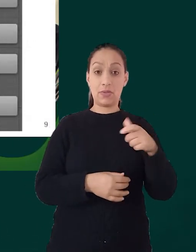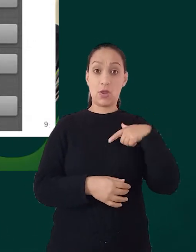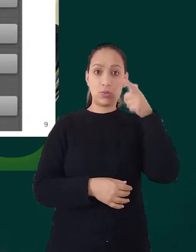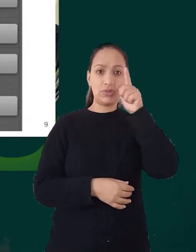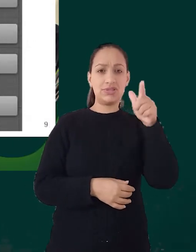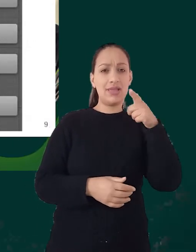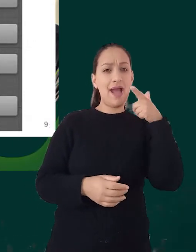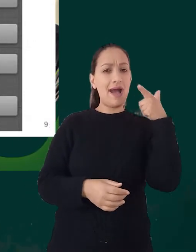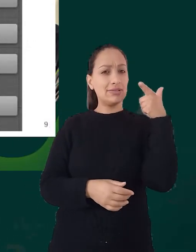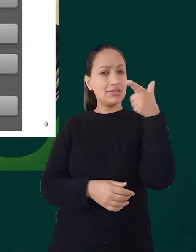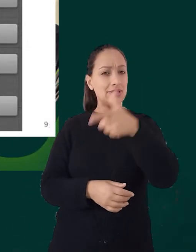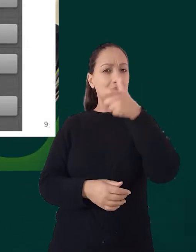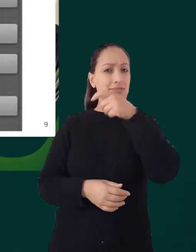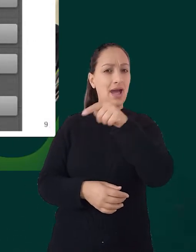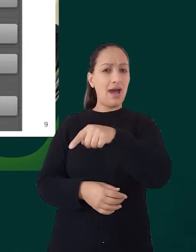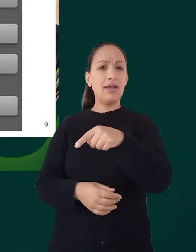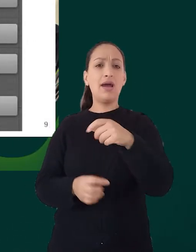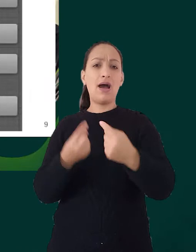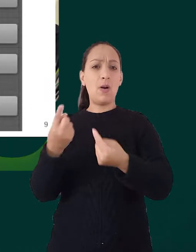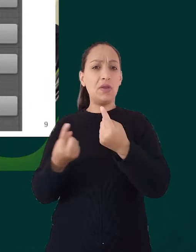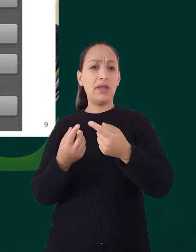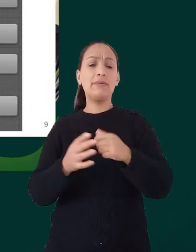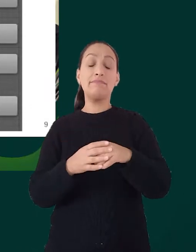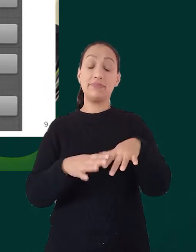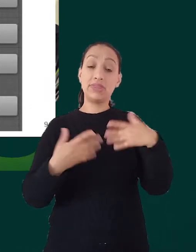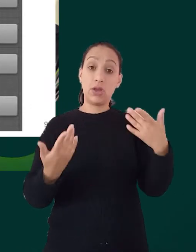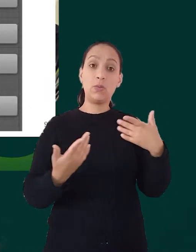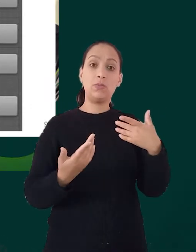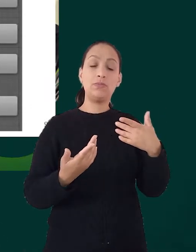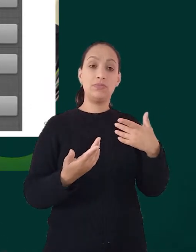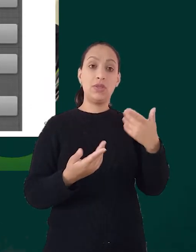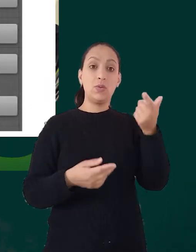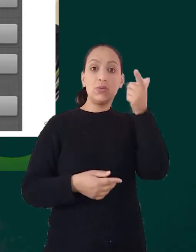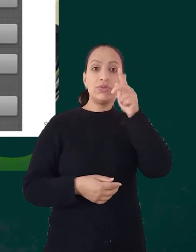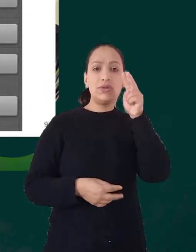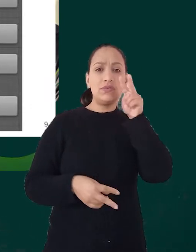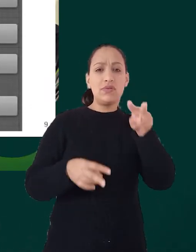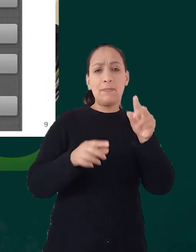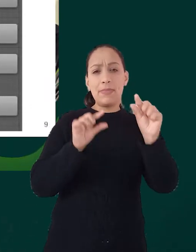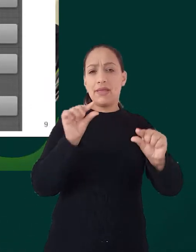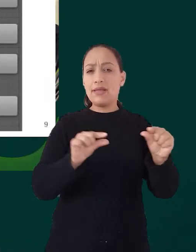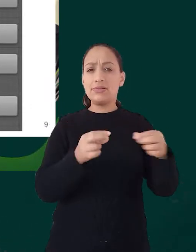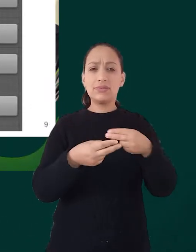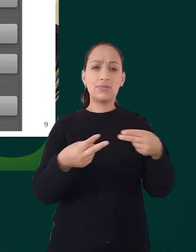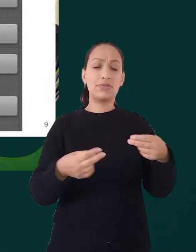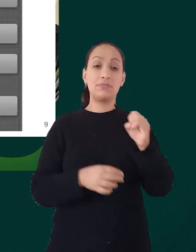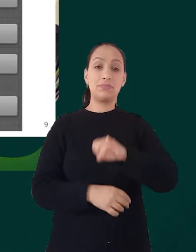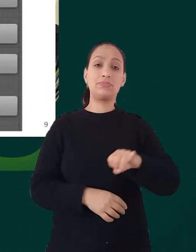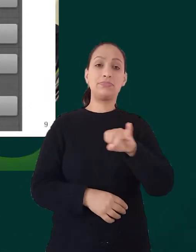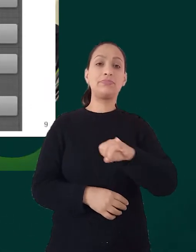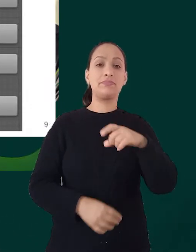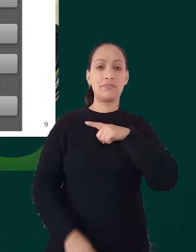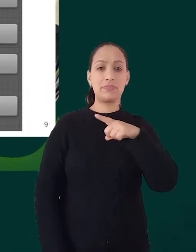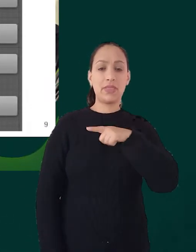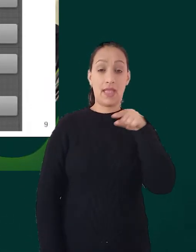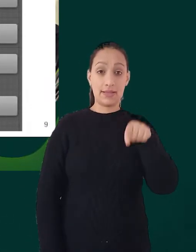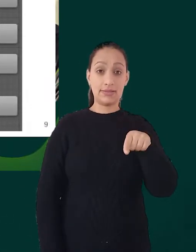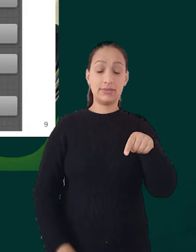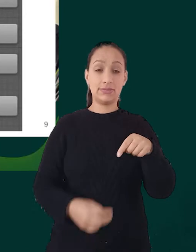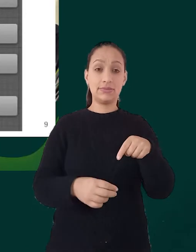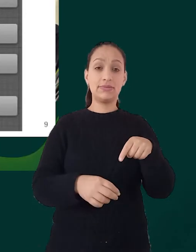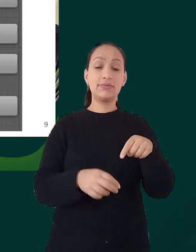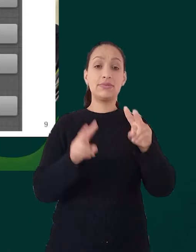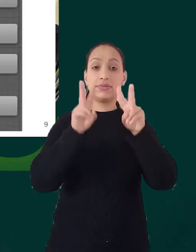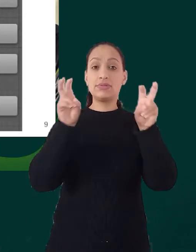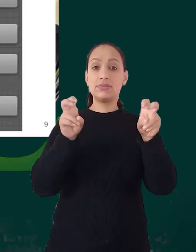mais variações eu tenho, mais eu consigo perceber pequenas nuances, né? Então, é bem importante, porque eu tenho essa questão do tempo,